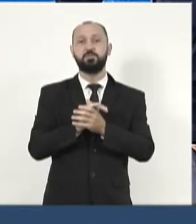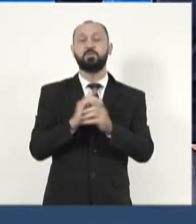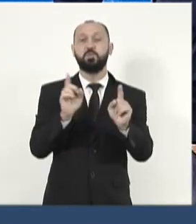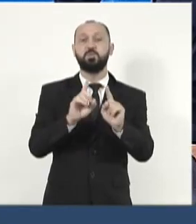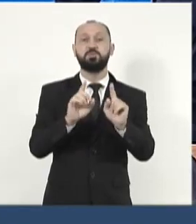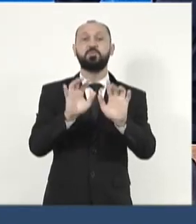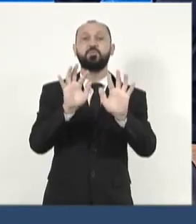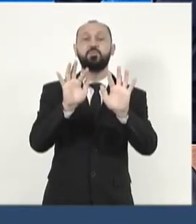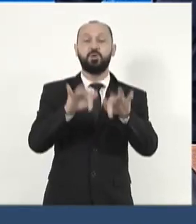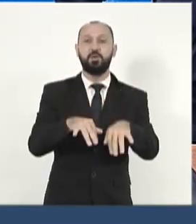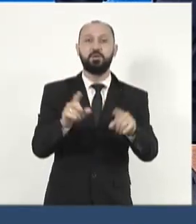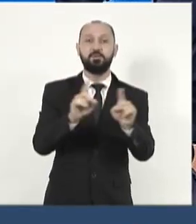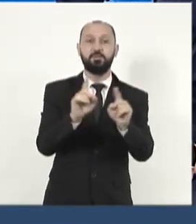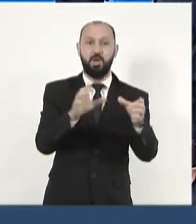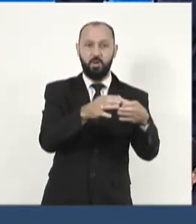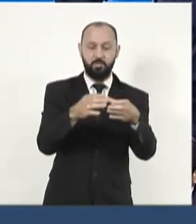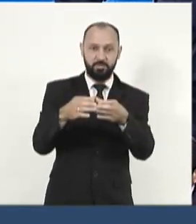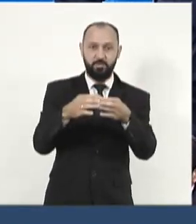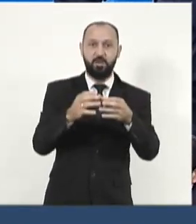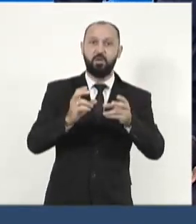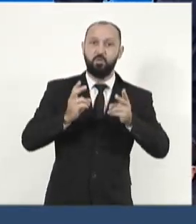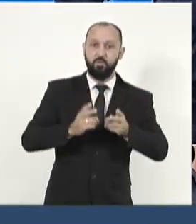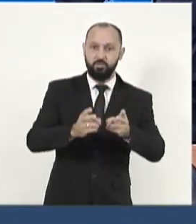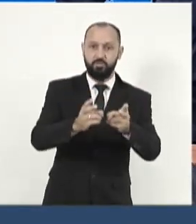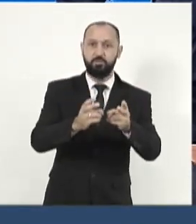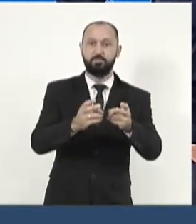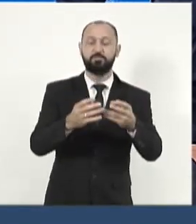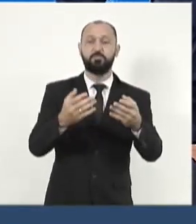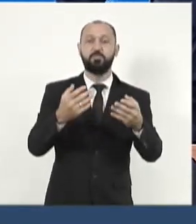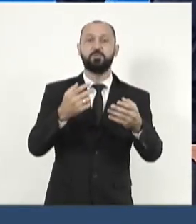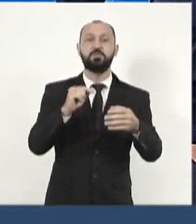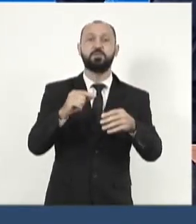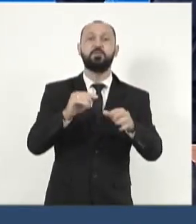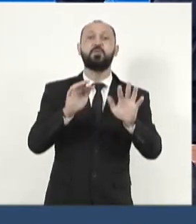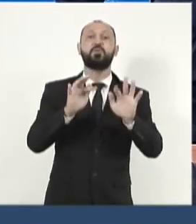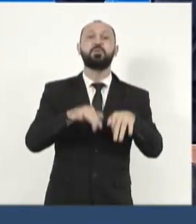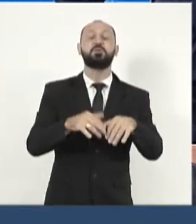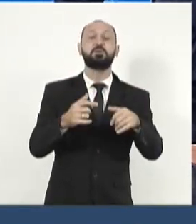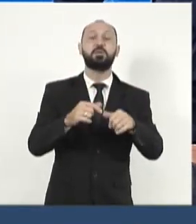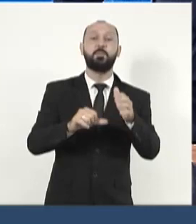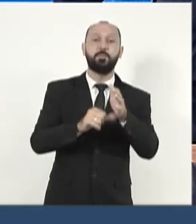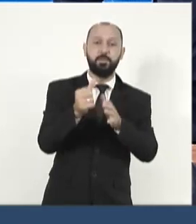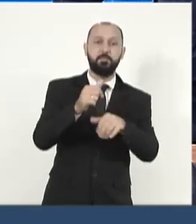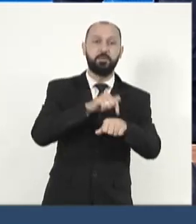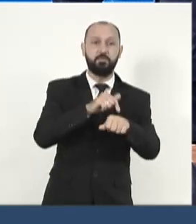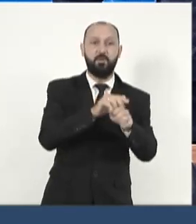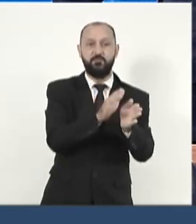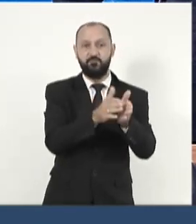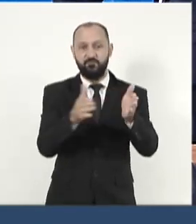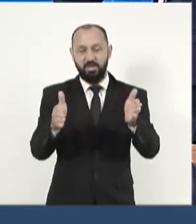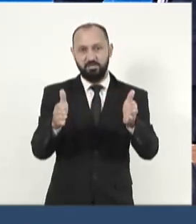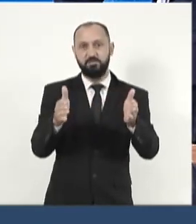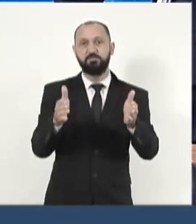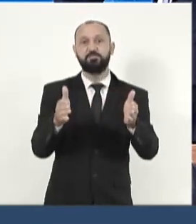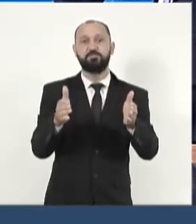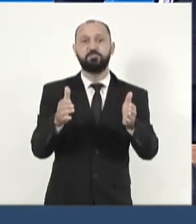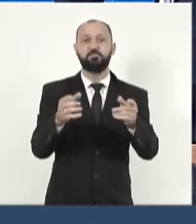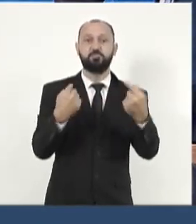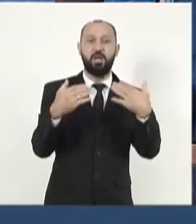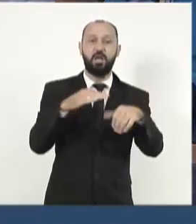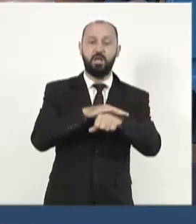feito a comissão, não tivesse contribuído com esse debate e chegado, né, Coronel Davi, a essa conclusão de